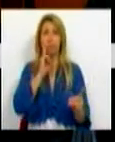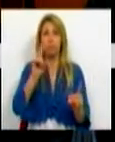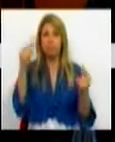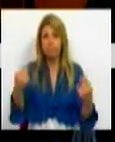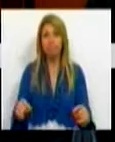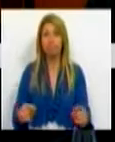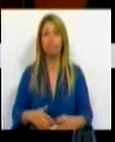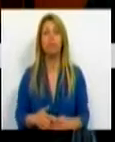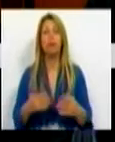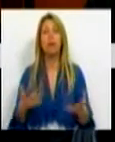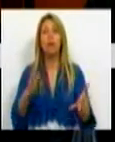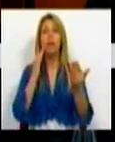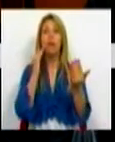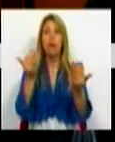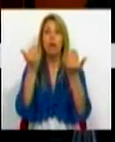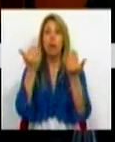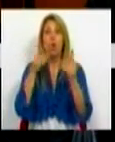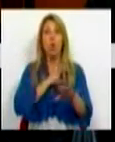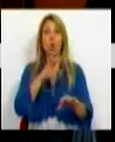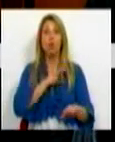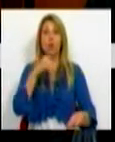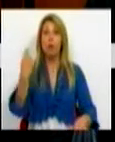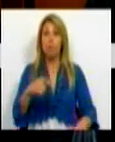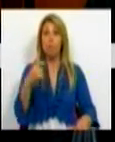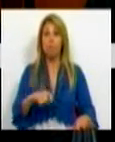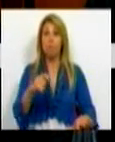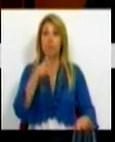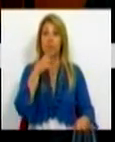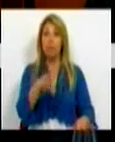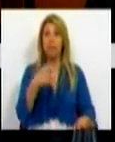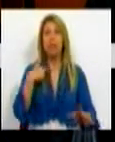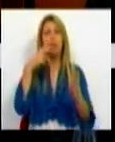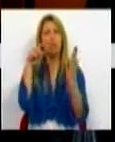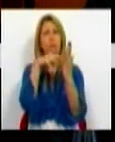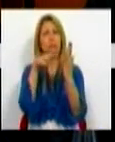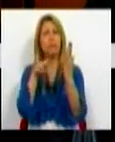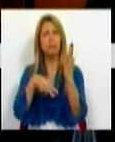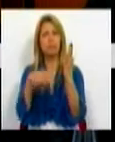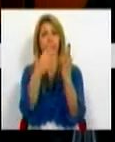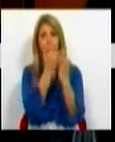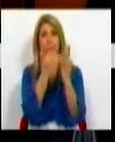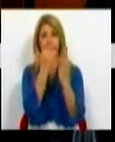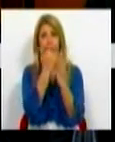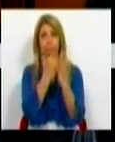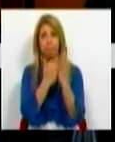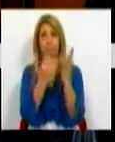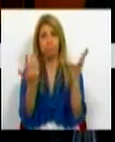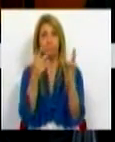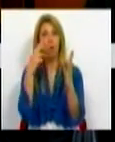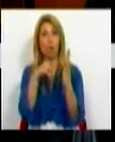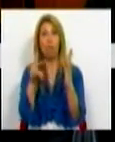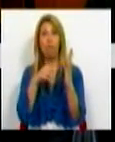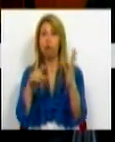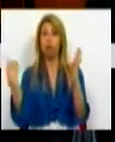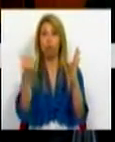esta afirmação que o Sr. Presidente fez, e que, aliás, gostava de passar a citar para que ficasse, para que fosse do conhecimento de